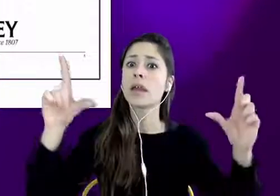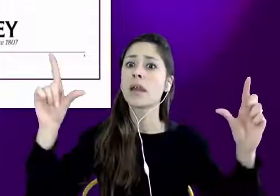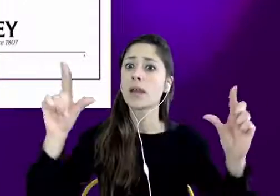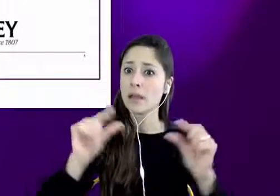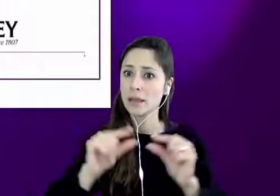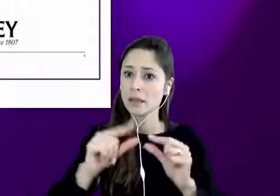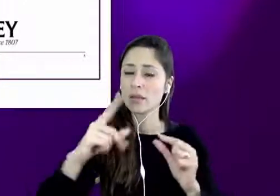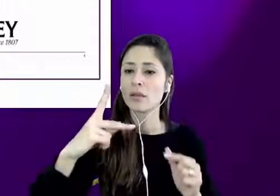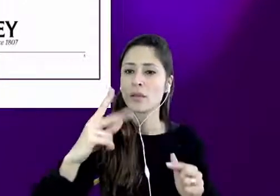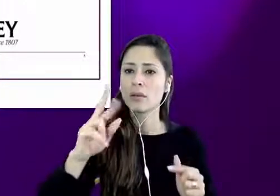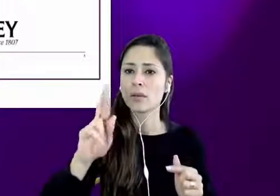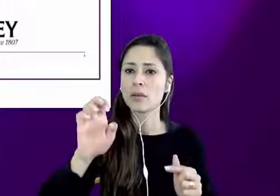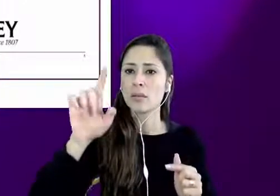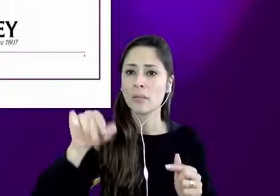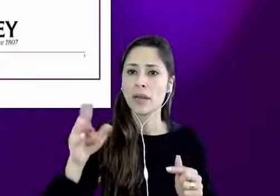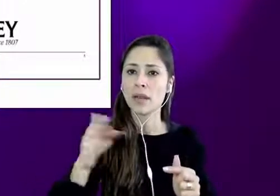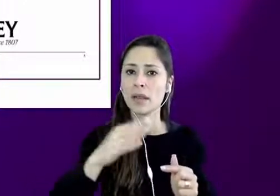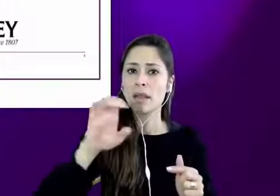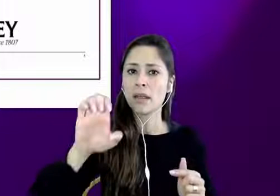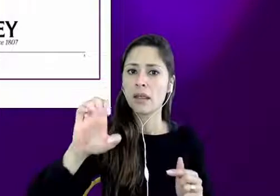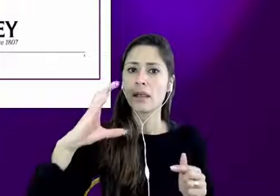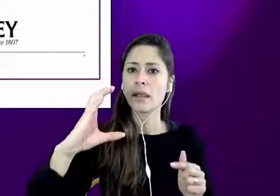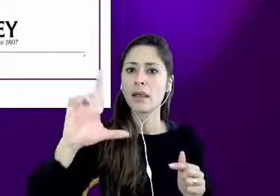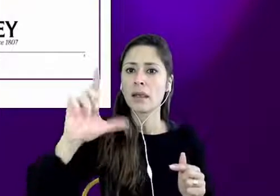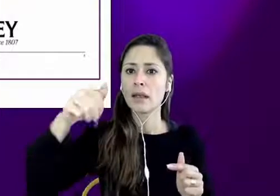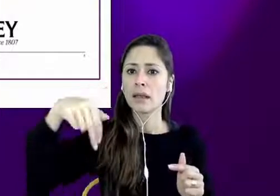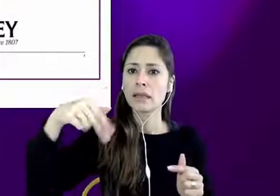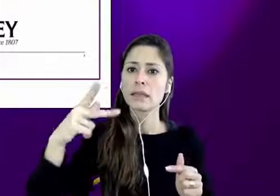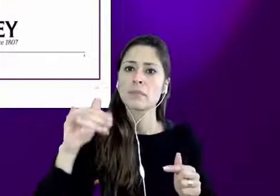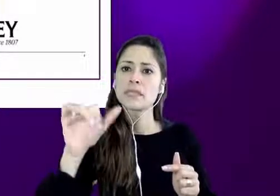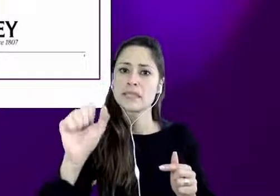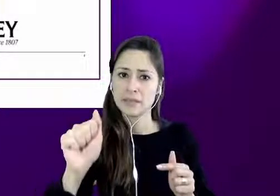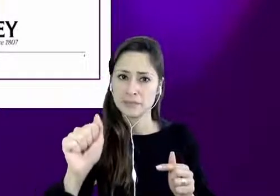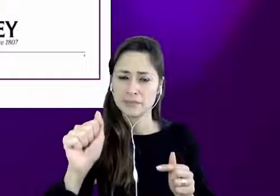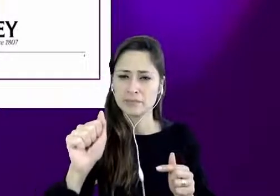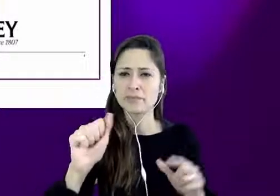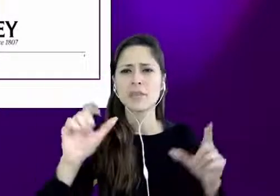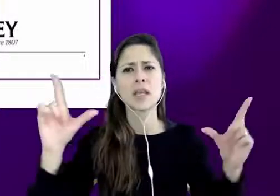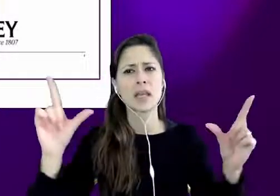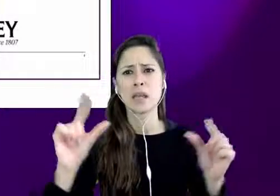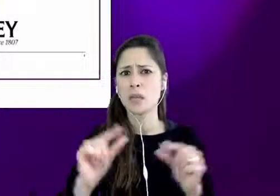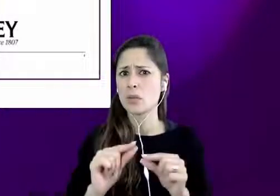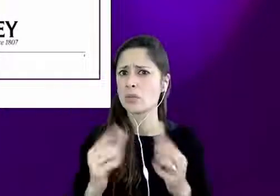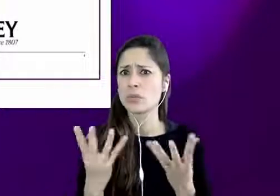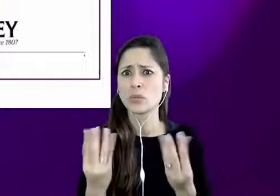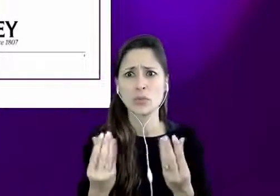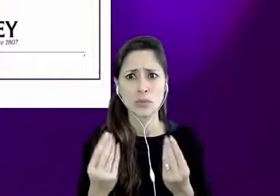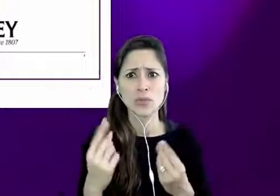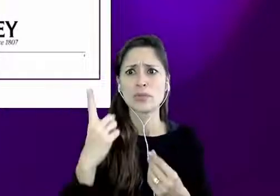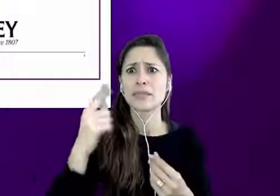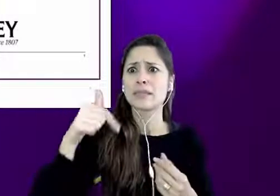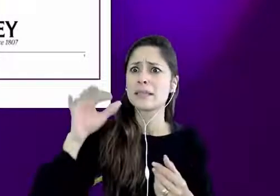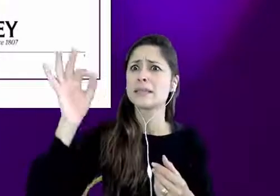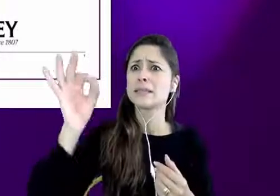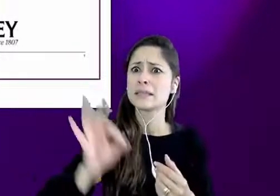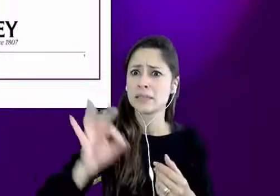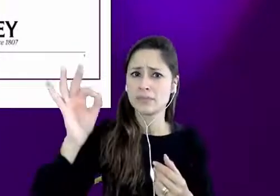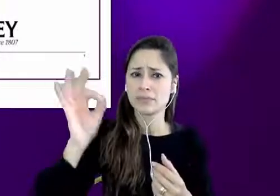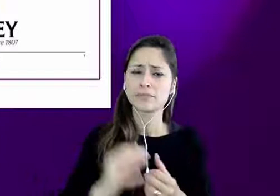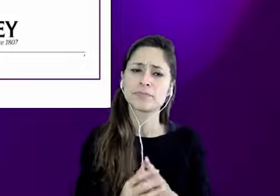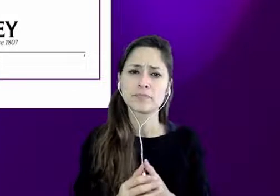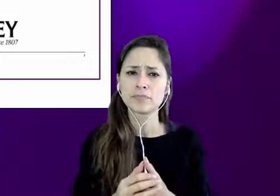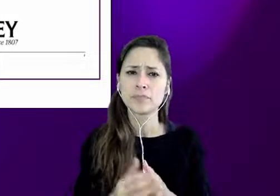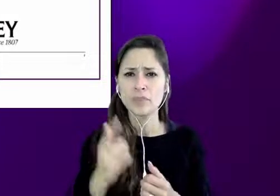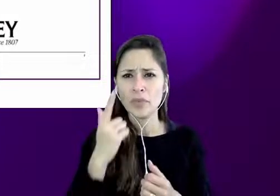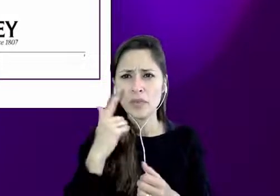né, da ocorrência de pré-eclâmpsia. Essa redução foi muito mais pronunciada em mulheres de alto risco. Vejam que mulheres de